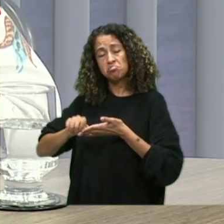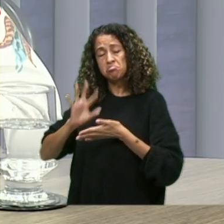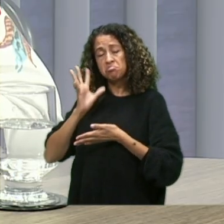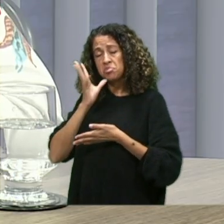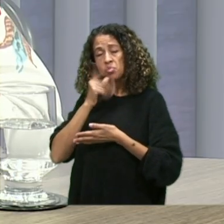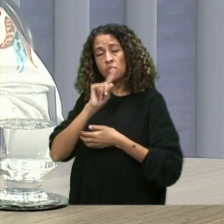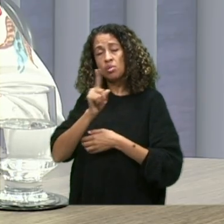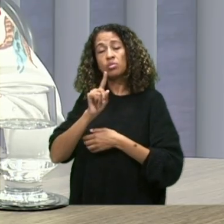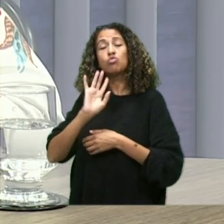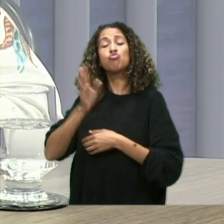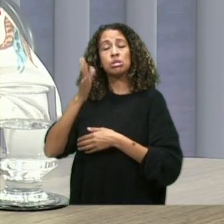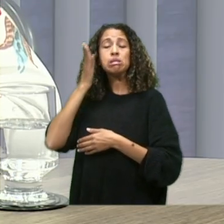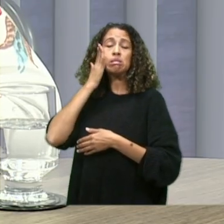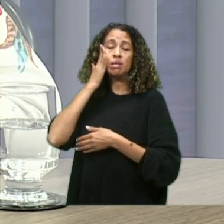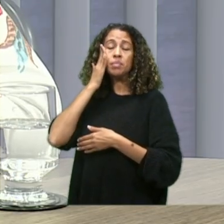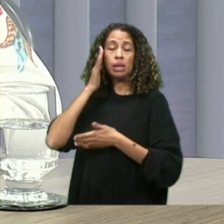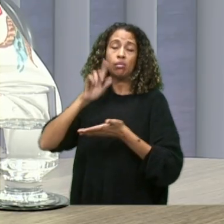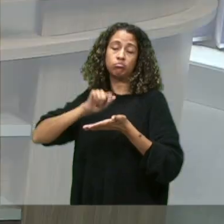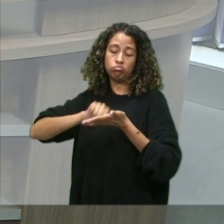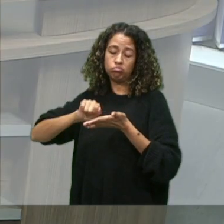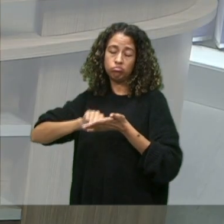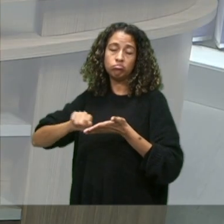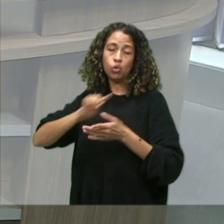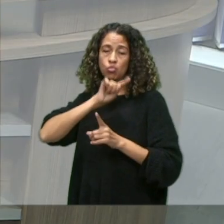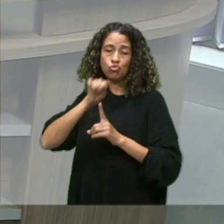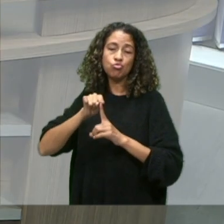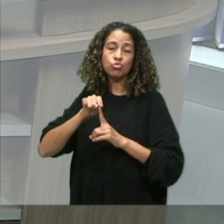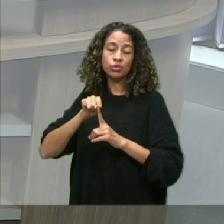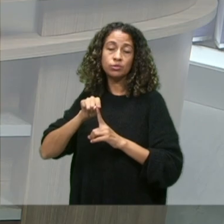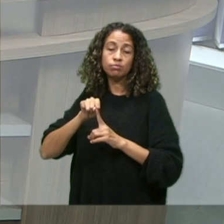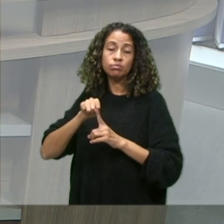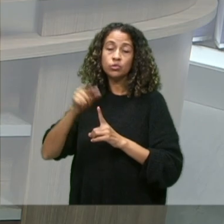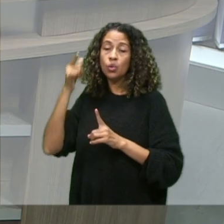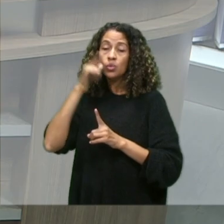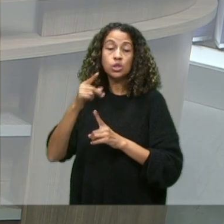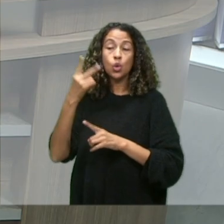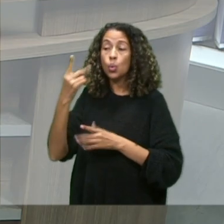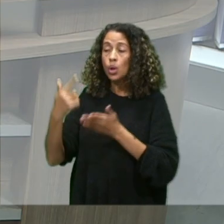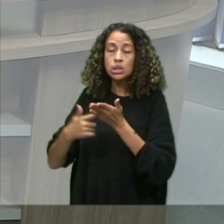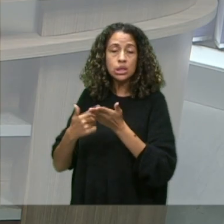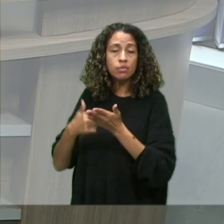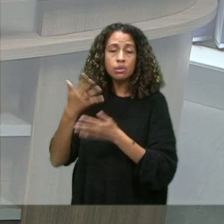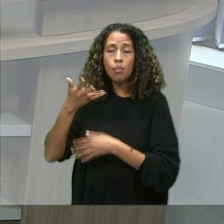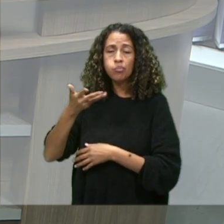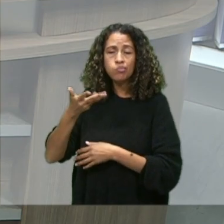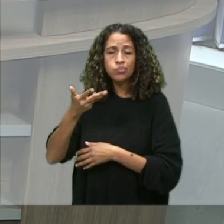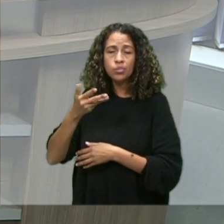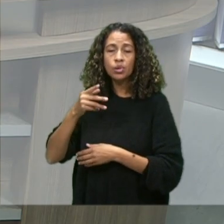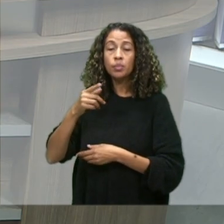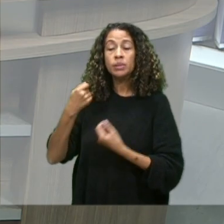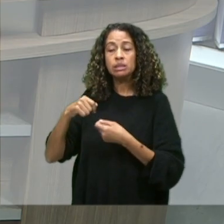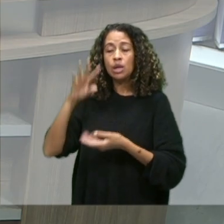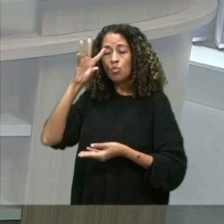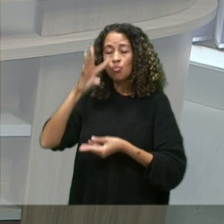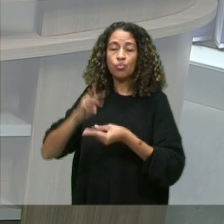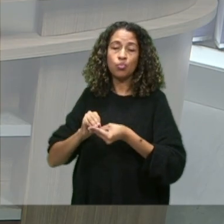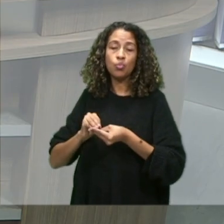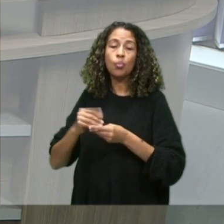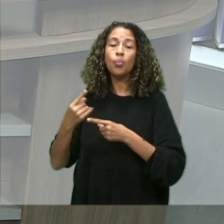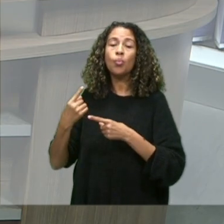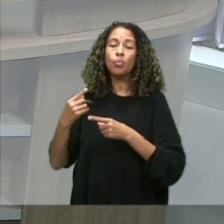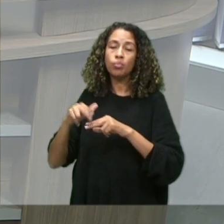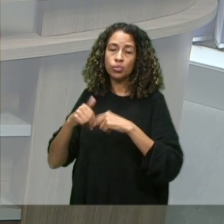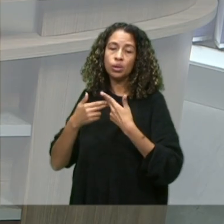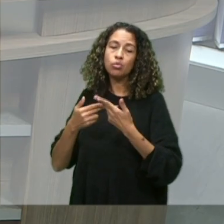porque eu sabia o que eu queria escrever. E aí saíram 2 livros ali rapidinho, eu tive que diminuir por causa do projeto, né? Que tinha